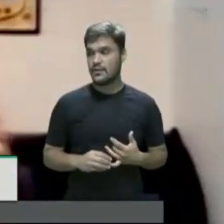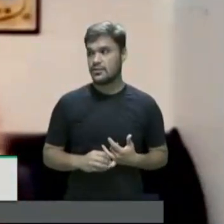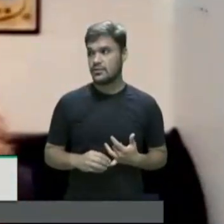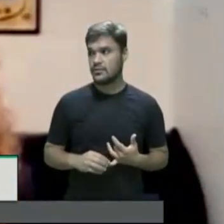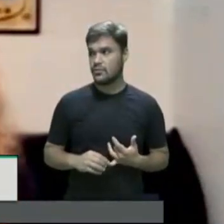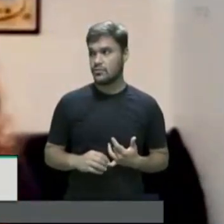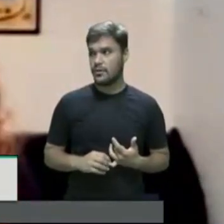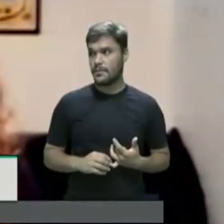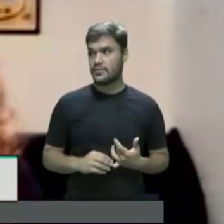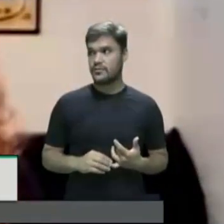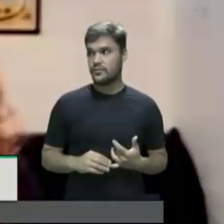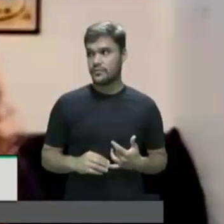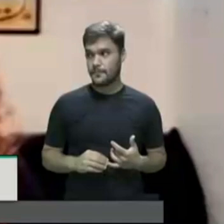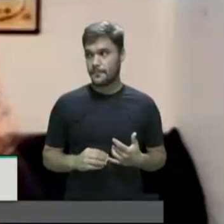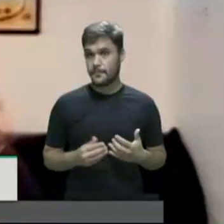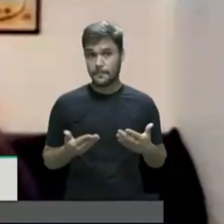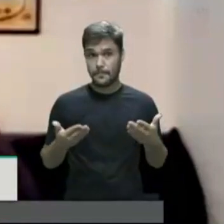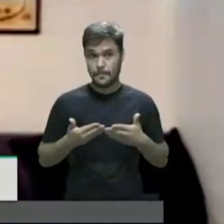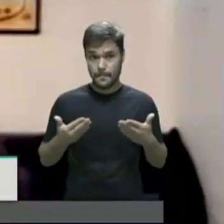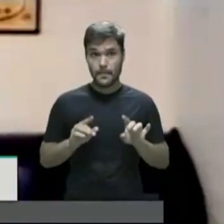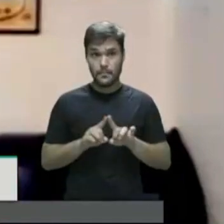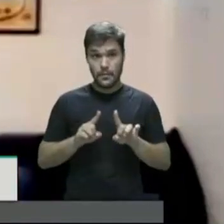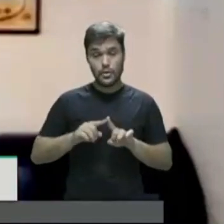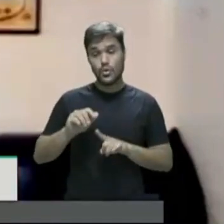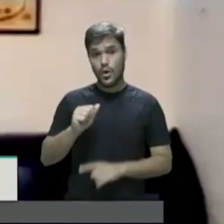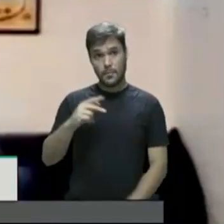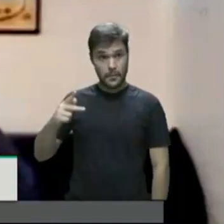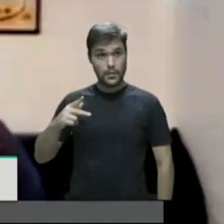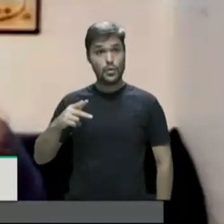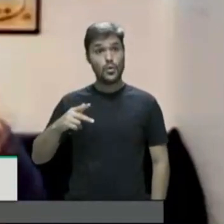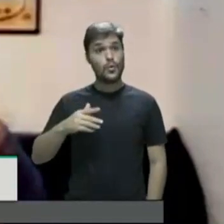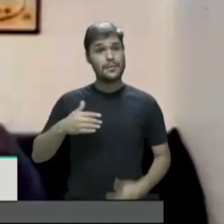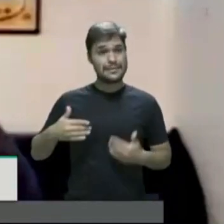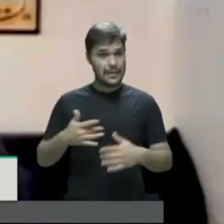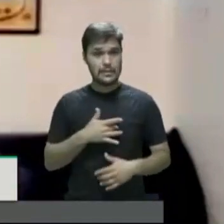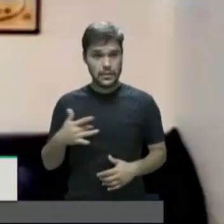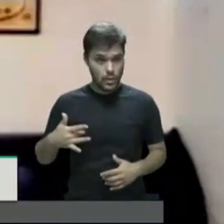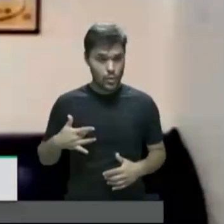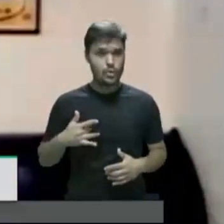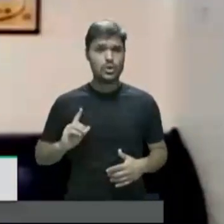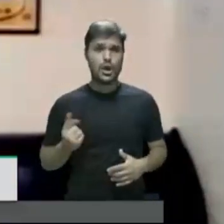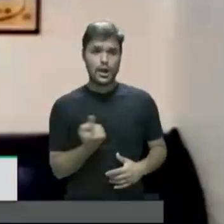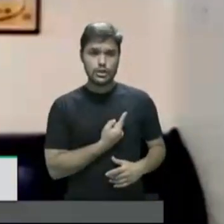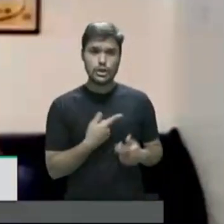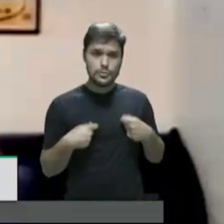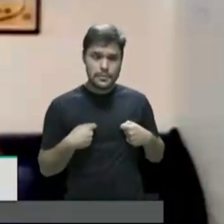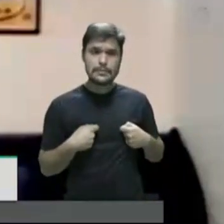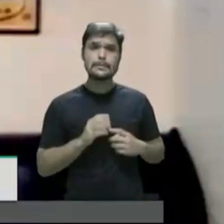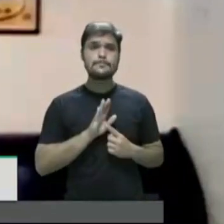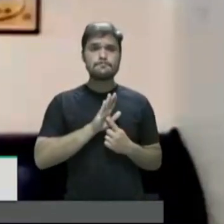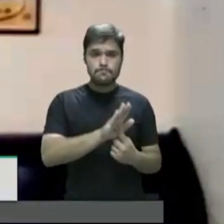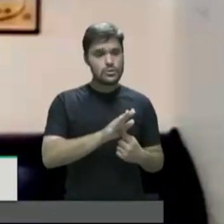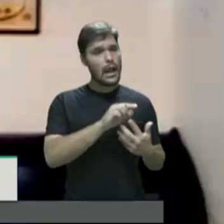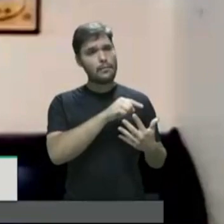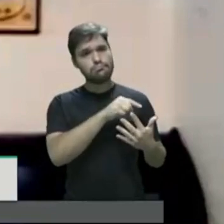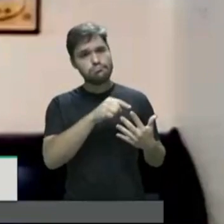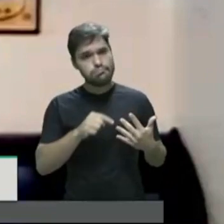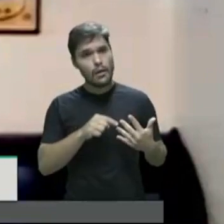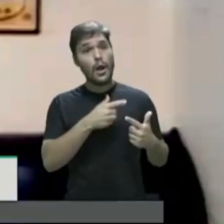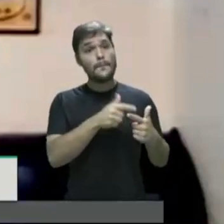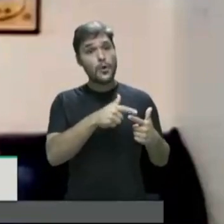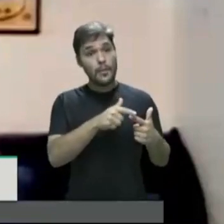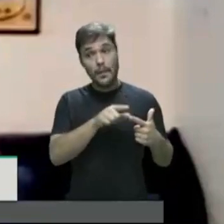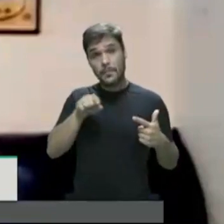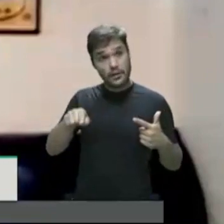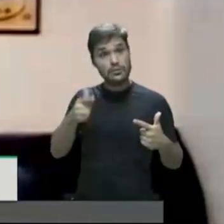administrativa, política do Ministério da Saúde, portanto, nós precisamos aqui levantar as questões para que o senhor responda